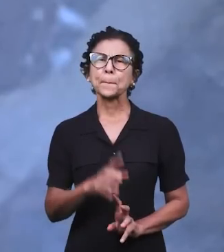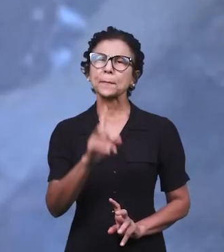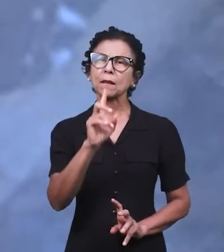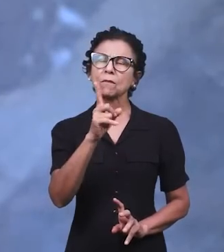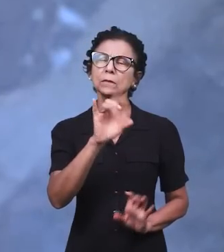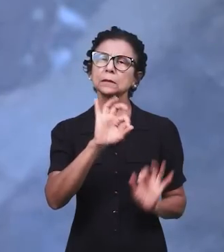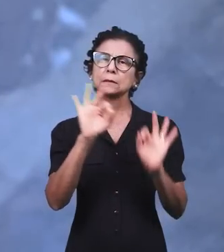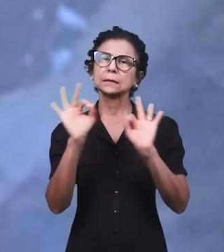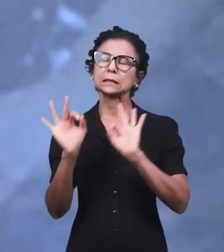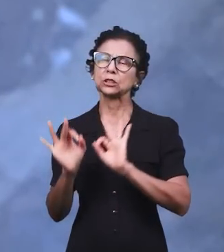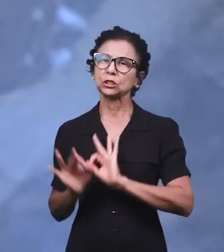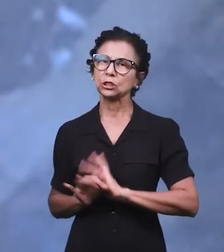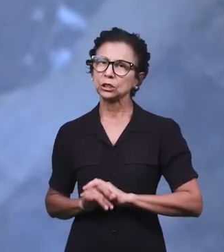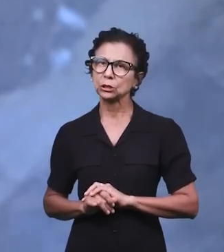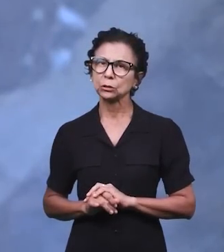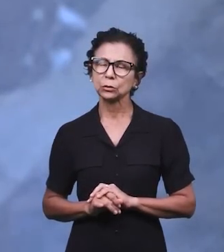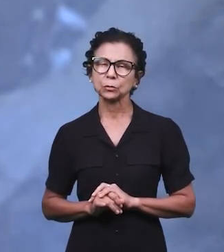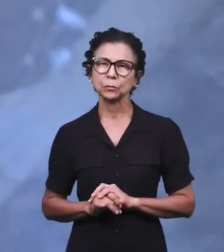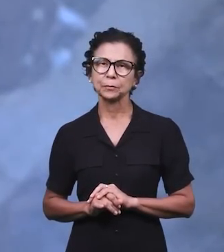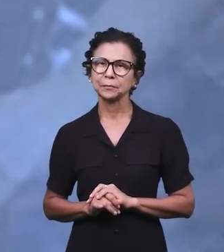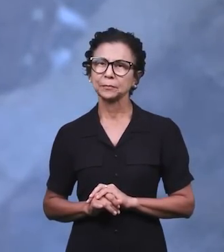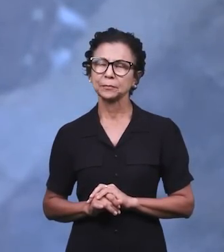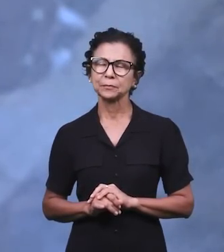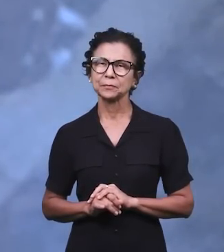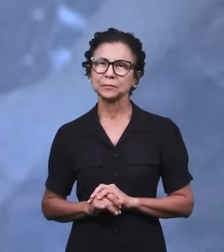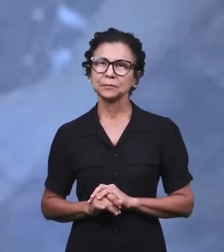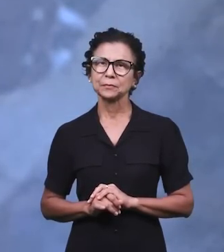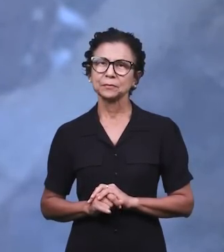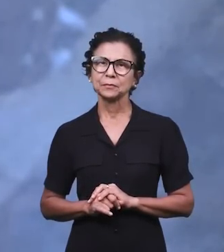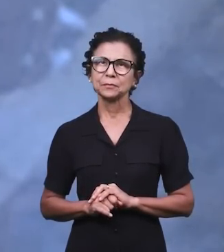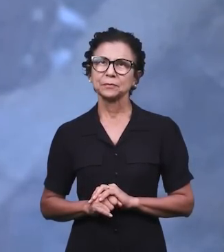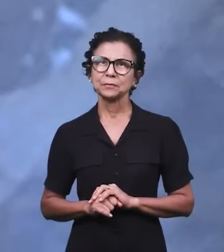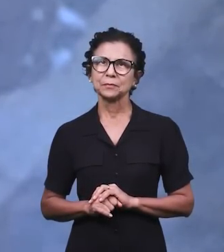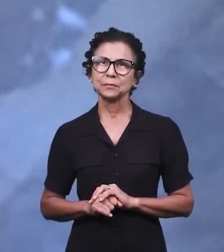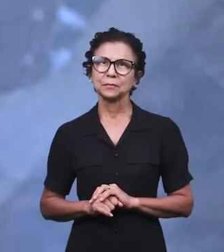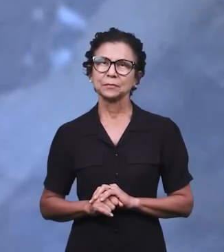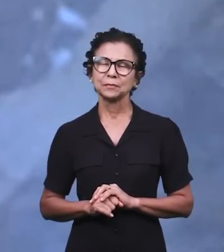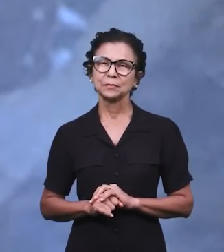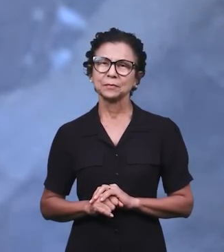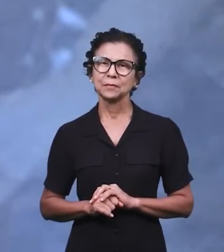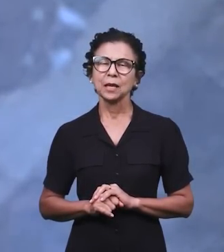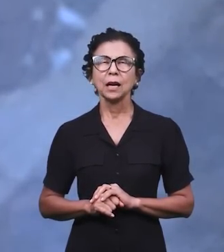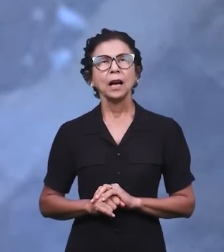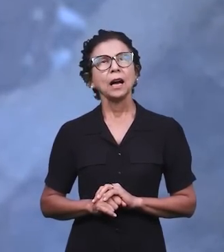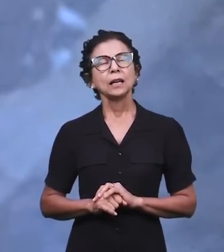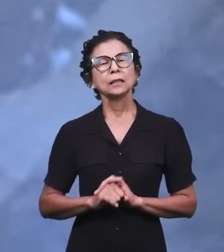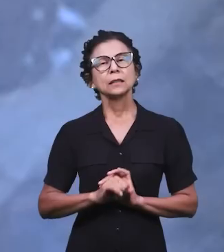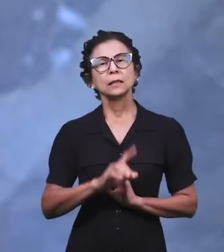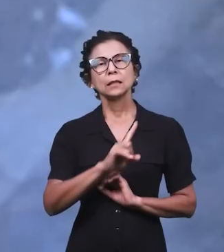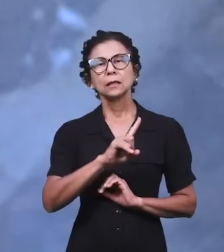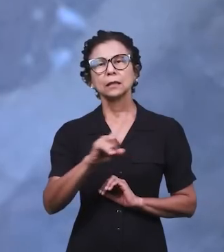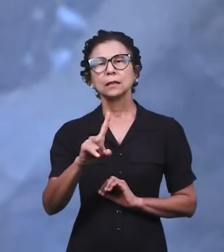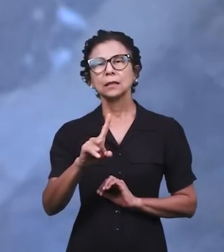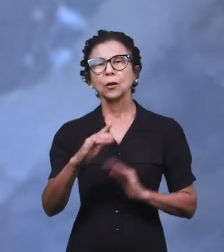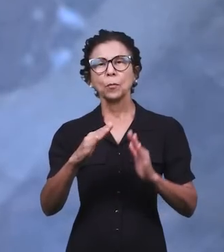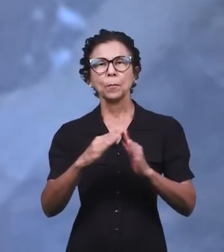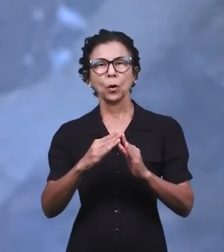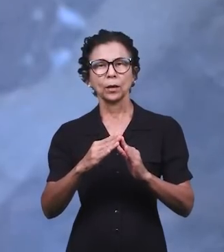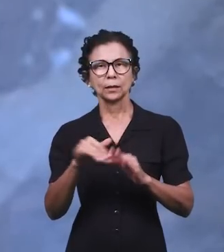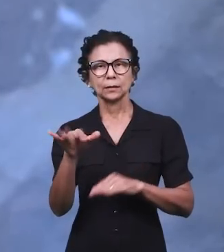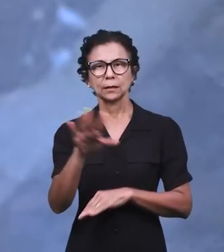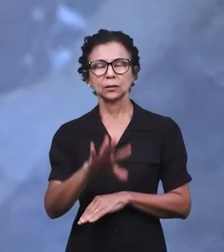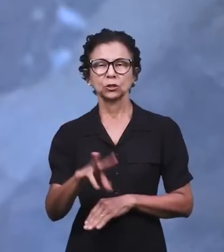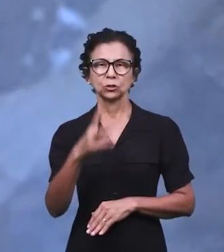está nos assistindo e que não mora aqui na Grande Vitória, você jovem, gostaria de participar de uma edição do programa? Você vai fazer o